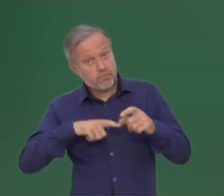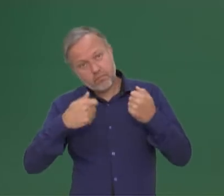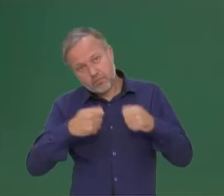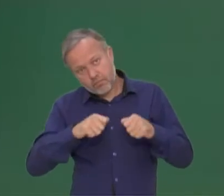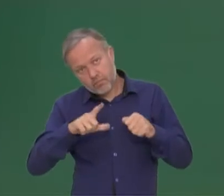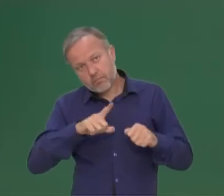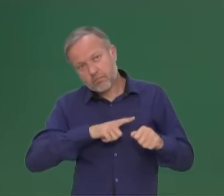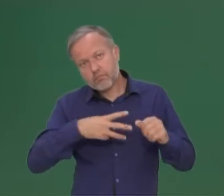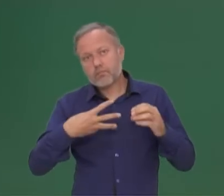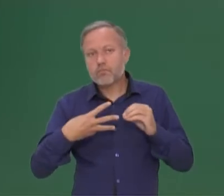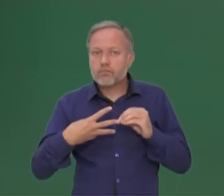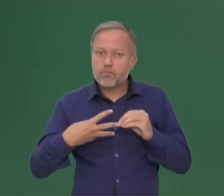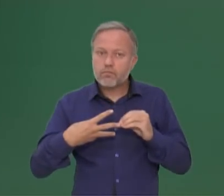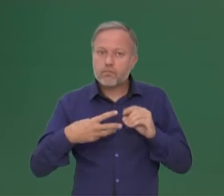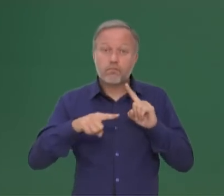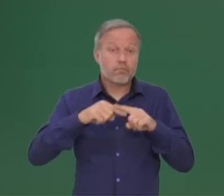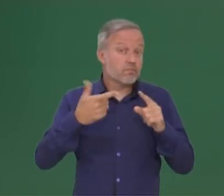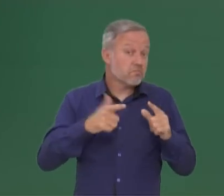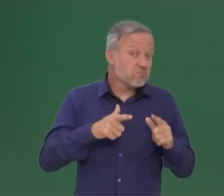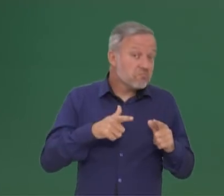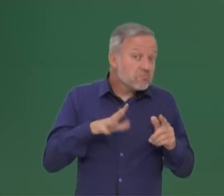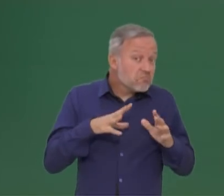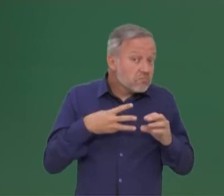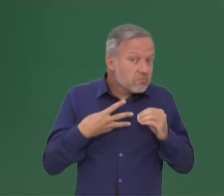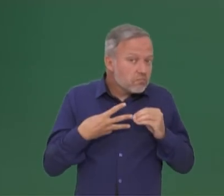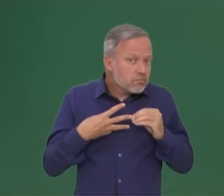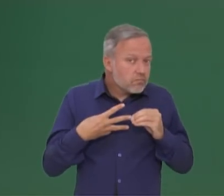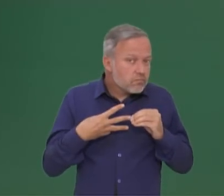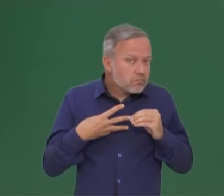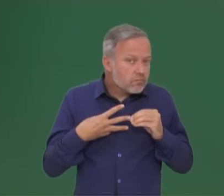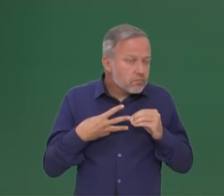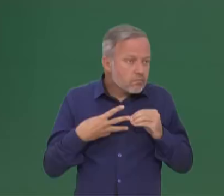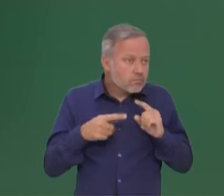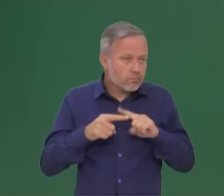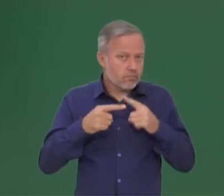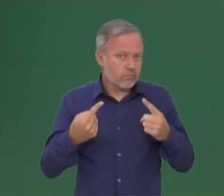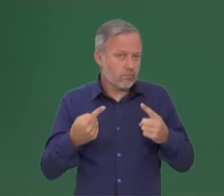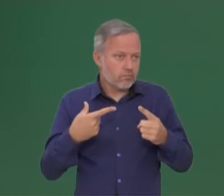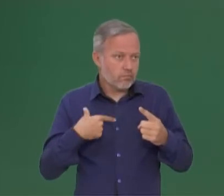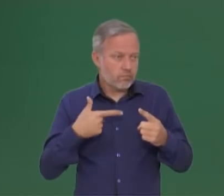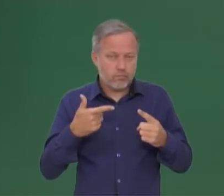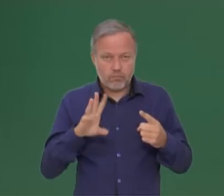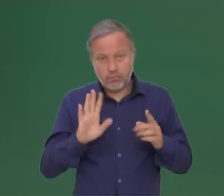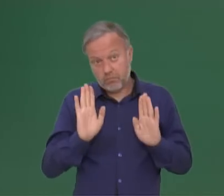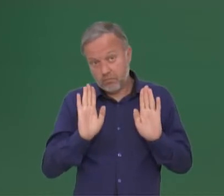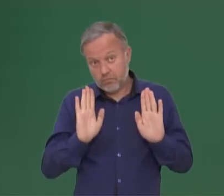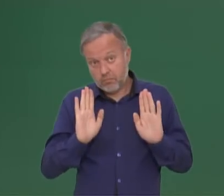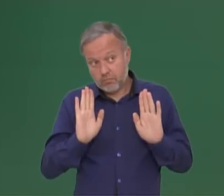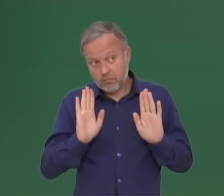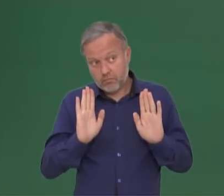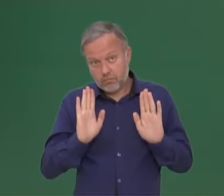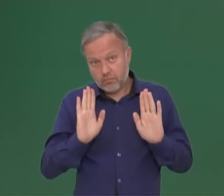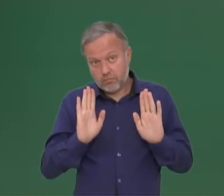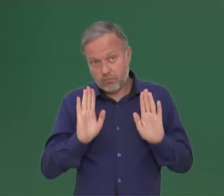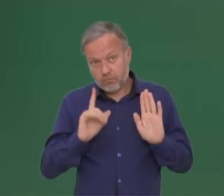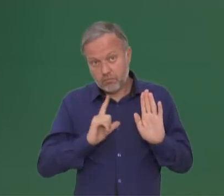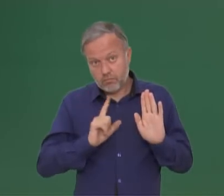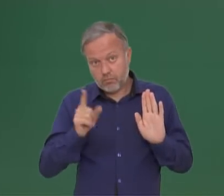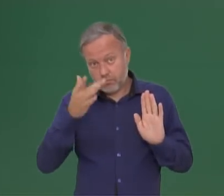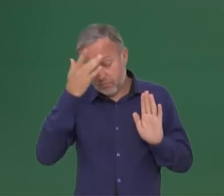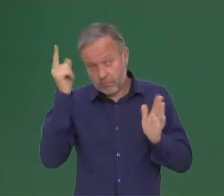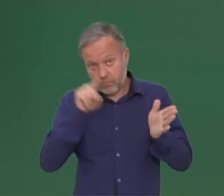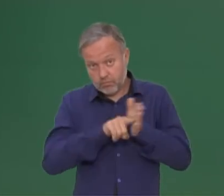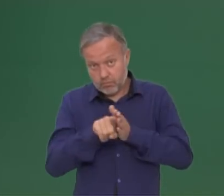célula. Ele não tem célula, contraria a teoria celular. Então, não é ser vivo. Alguns pesquisadores,